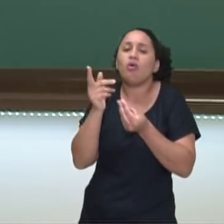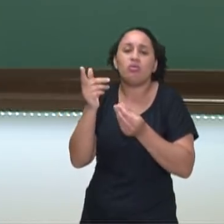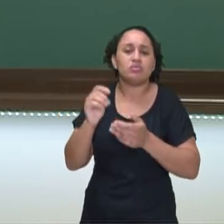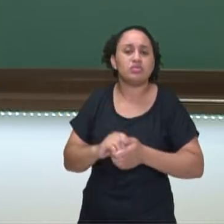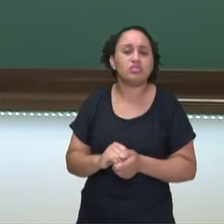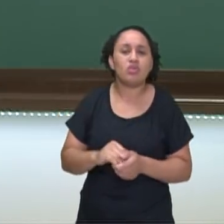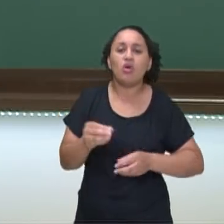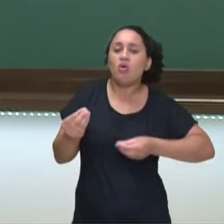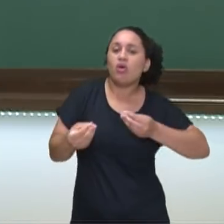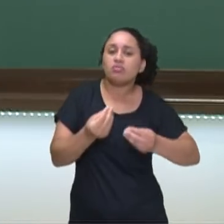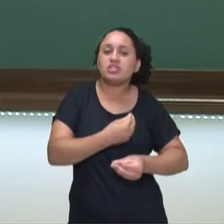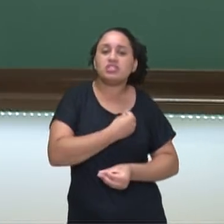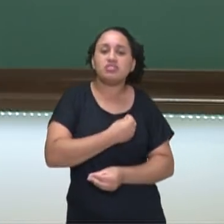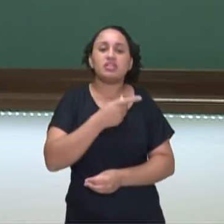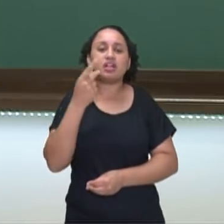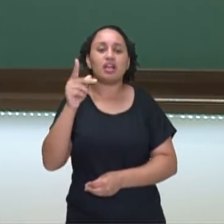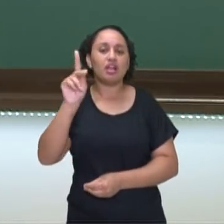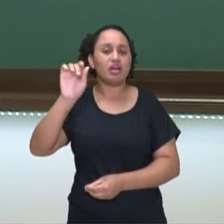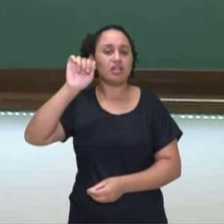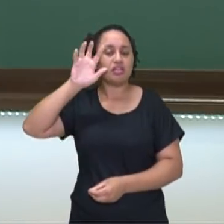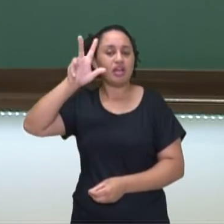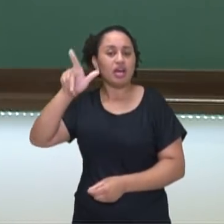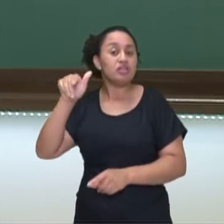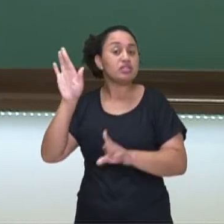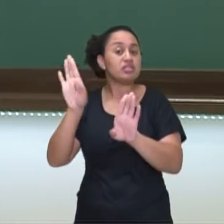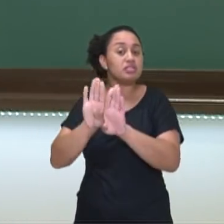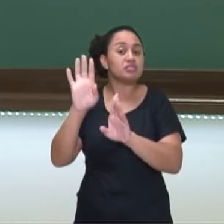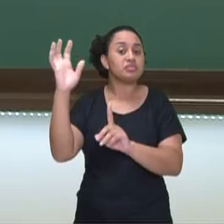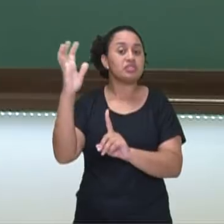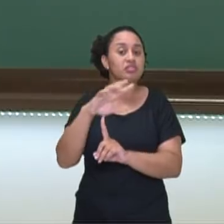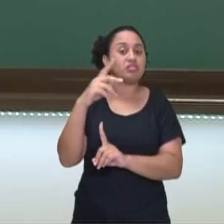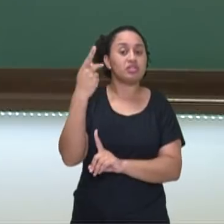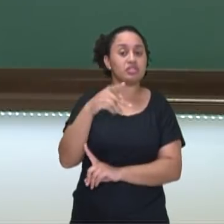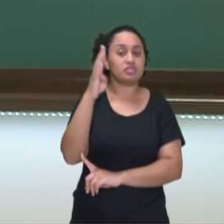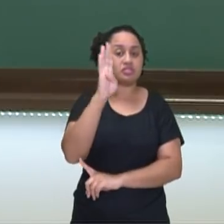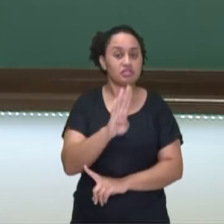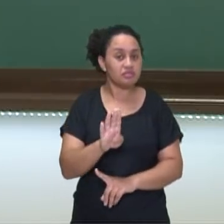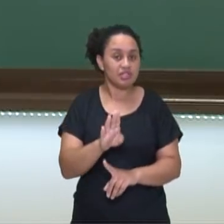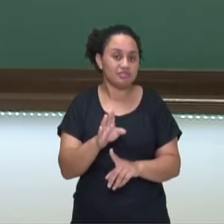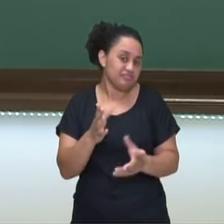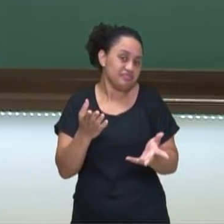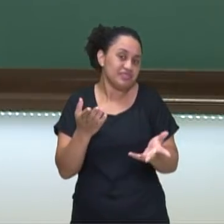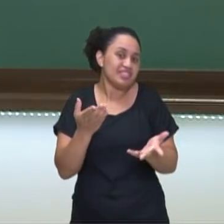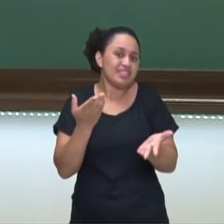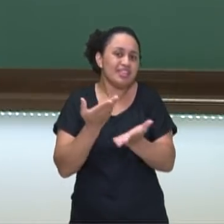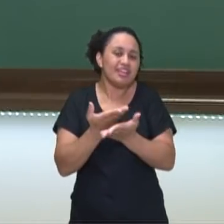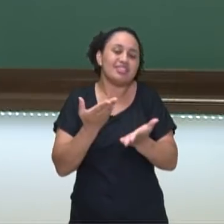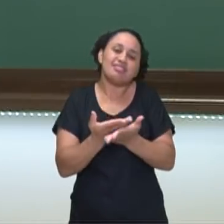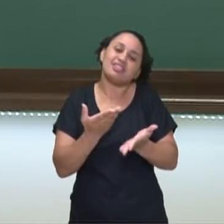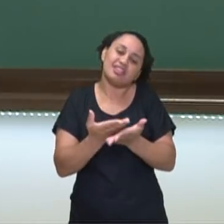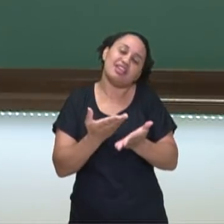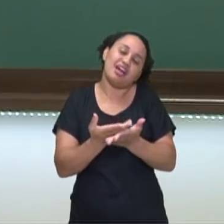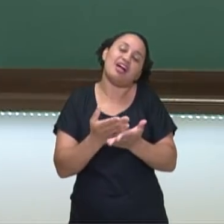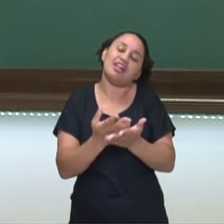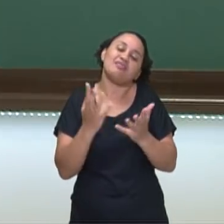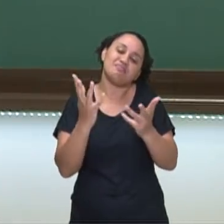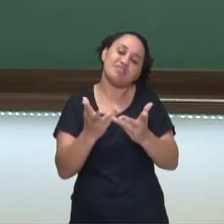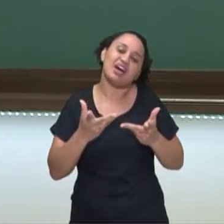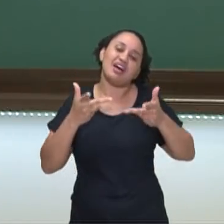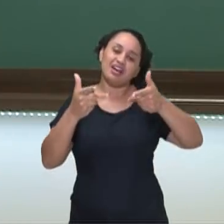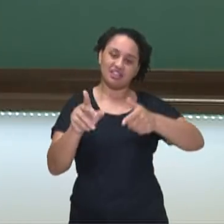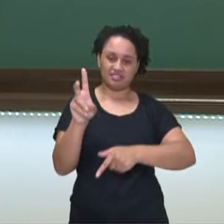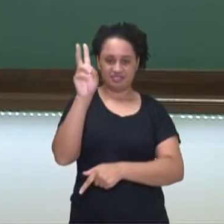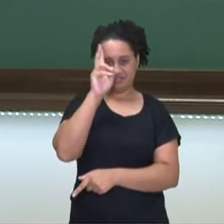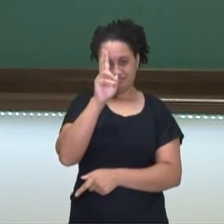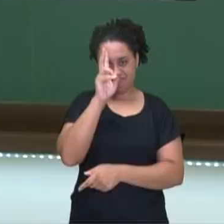como viveram na África e a sua influência sobre o Brasil nessa nossa linda aula maravilhosa de história. E